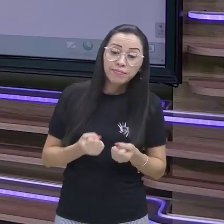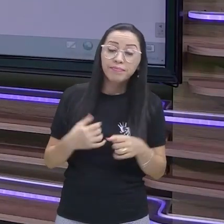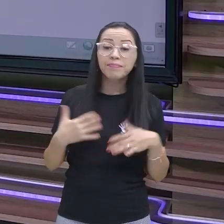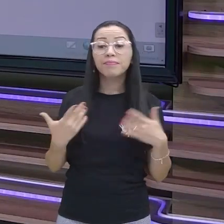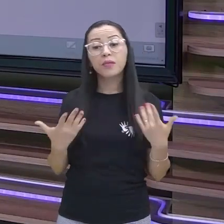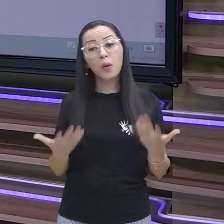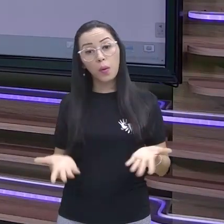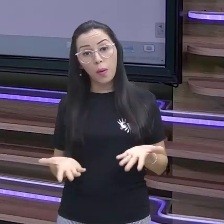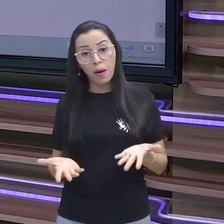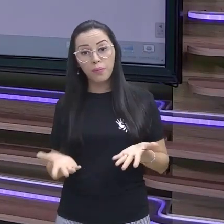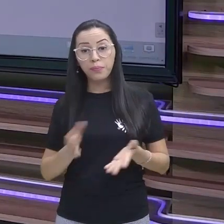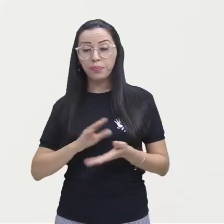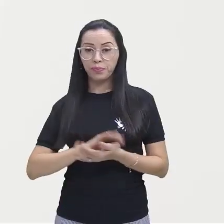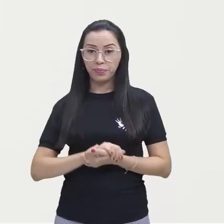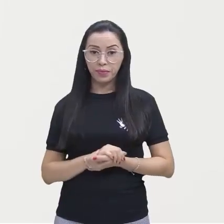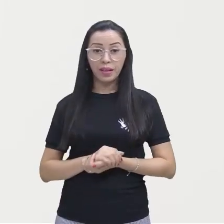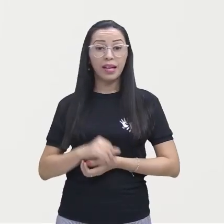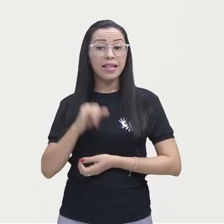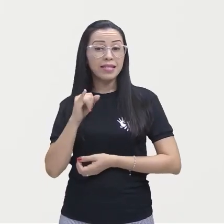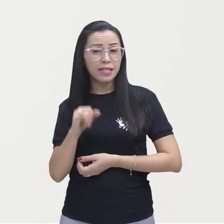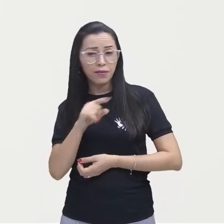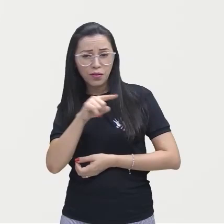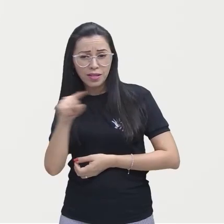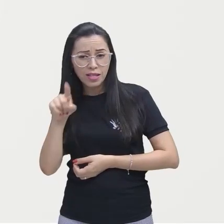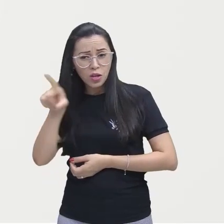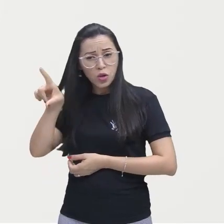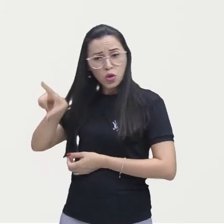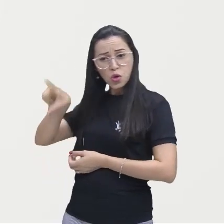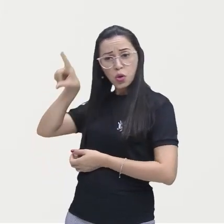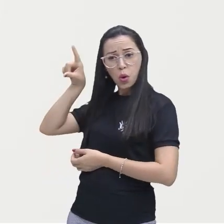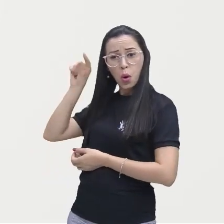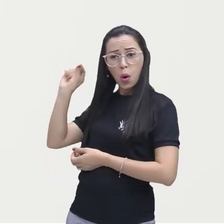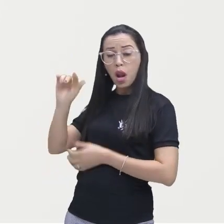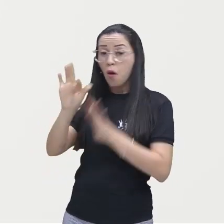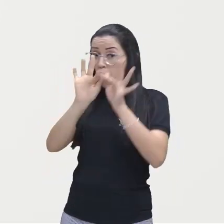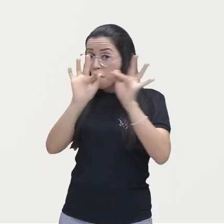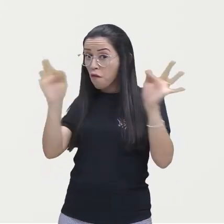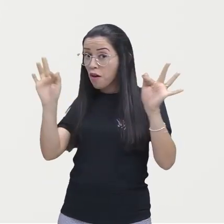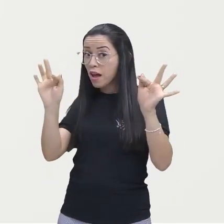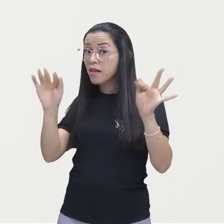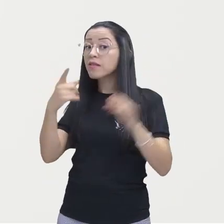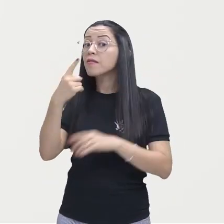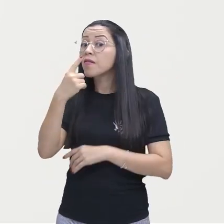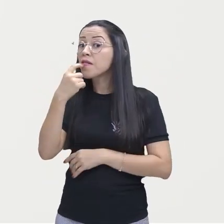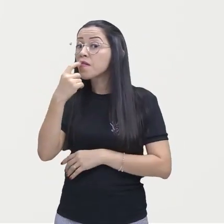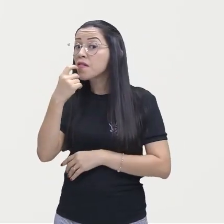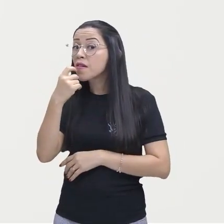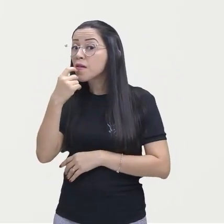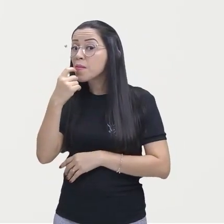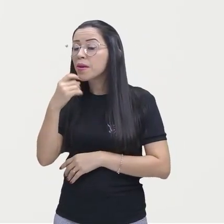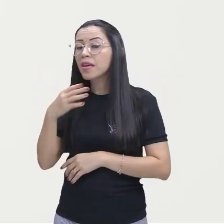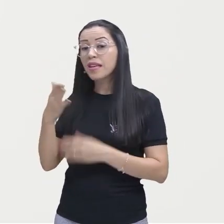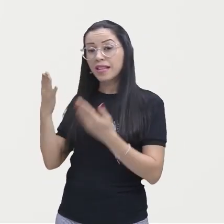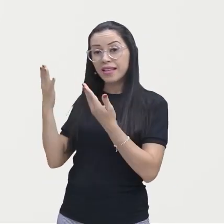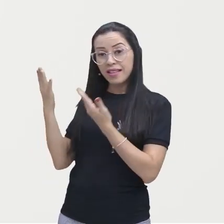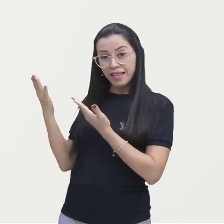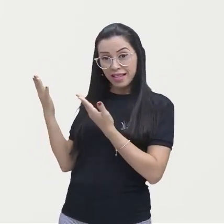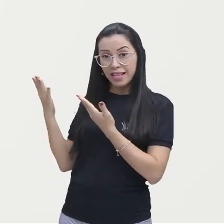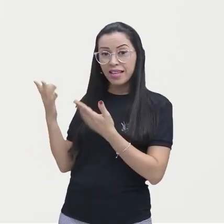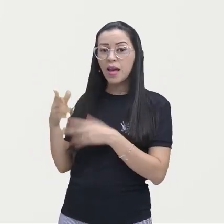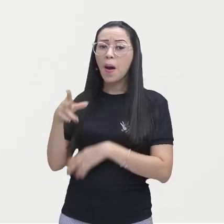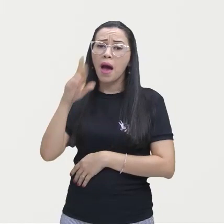Se você pensou na primeira frase, aqui de cima, perdoa-me, gritou o